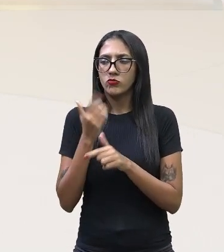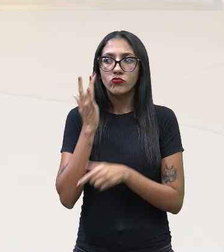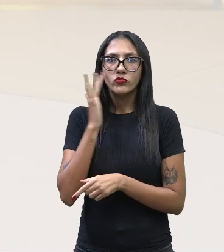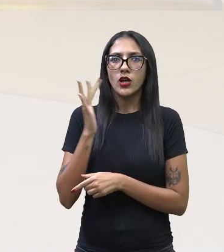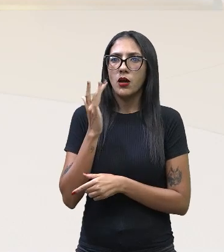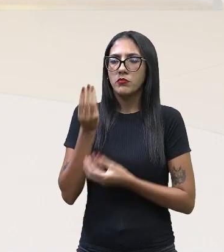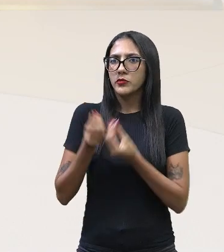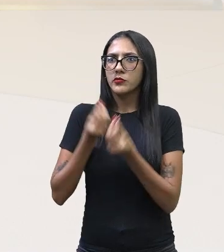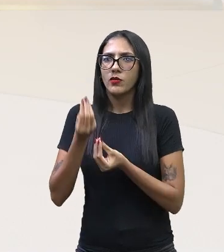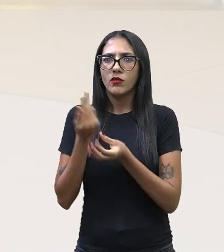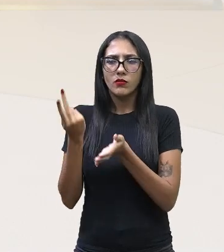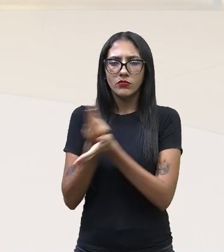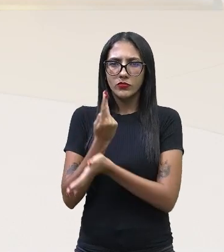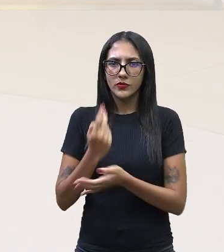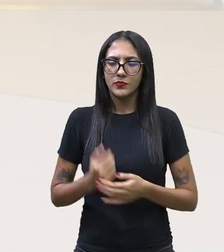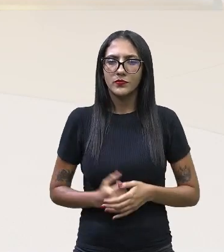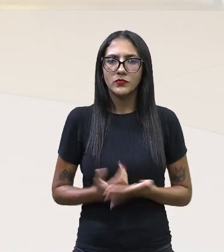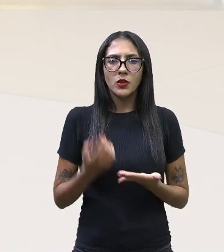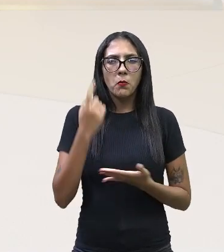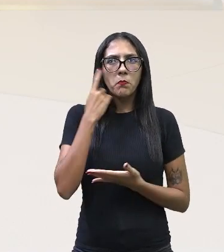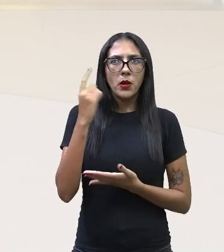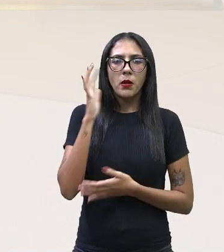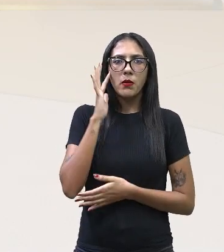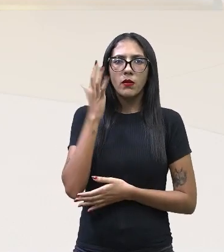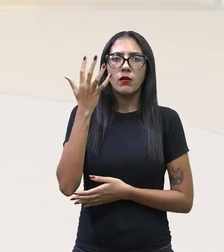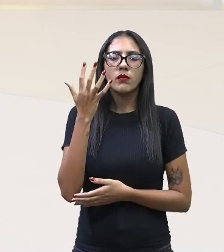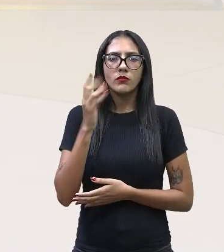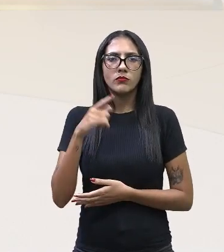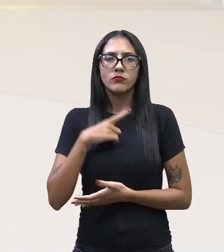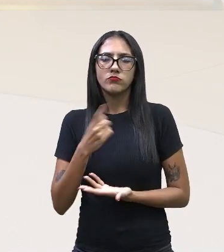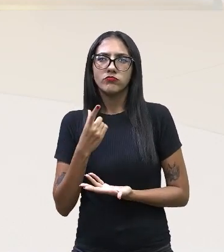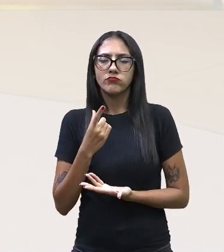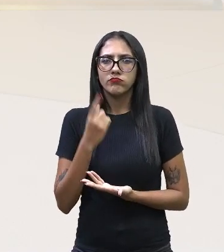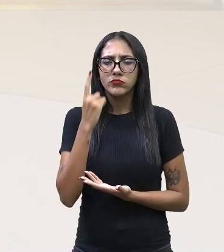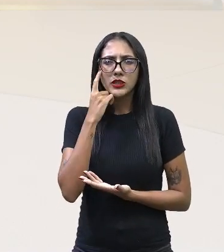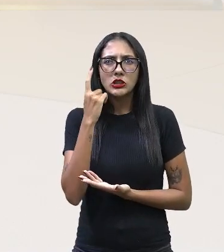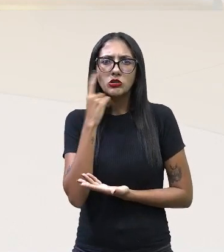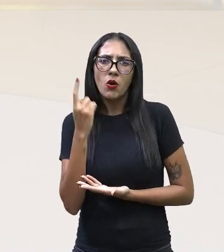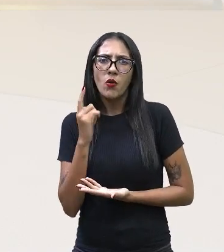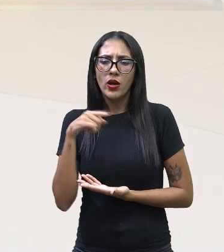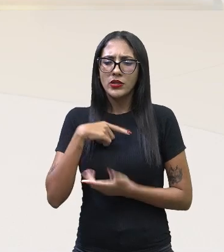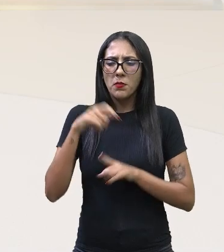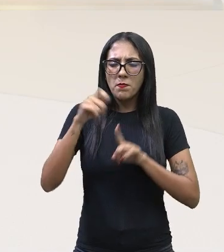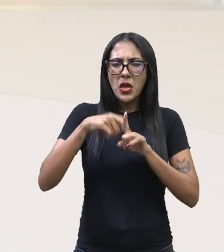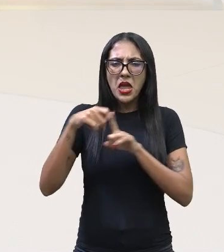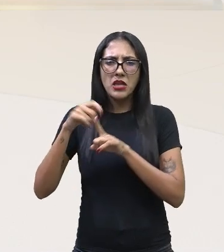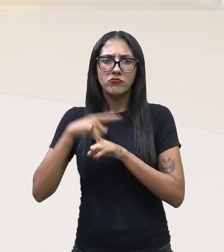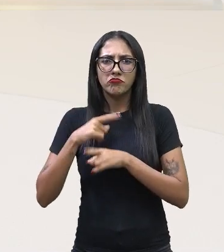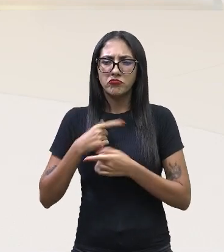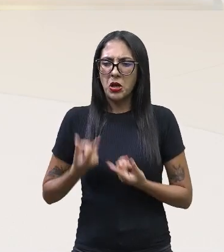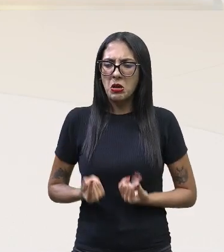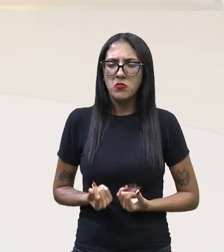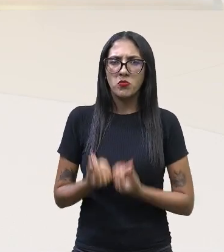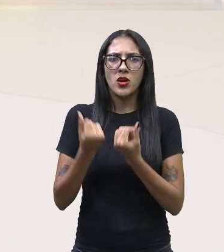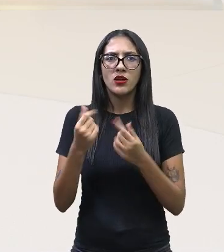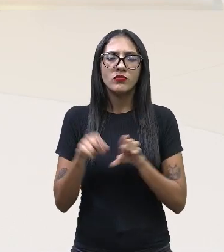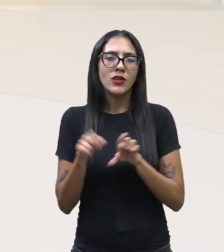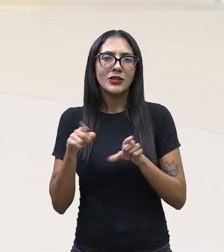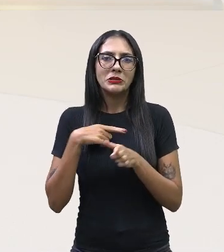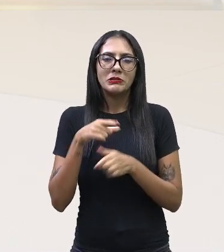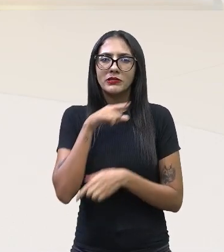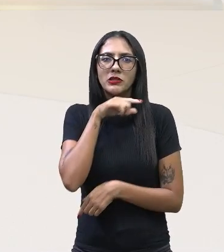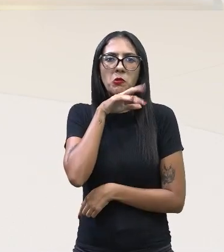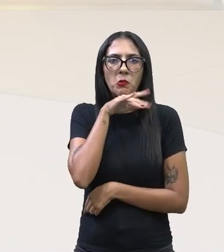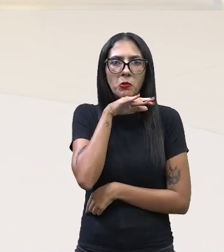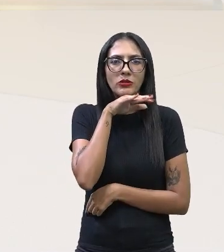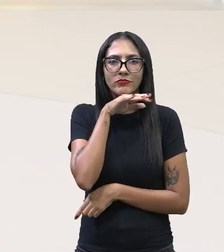Né? Imagina só que você prospectou, né? Pensou que naquele mês você ia vender bastante, mas não foi bem assim.